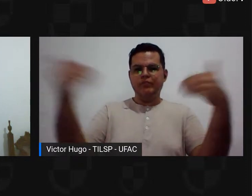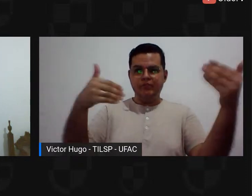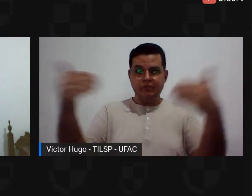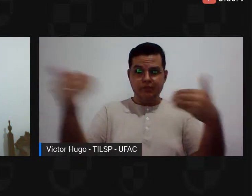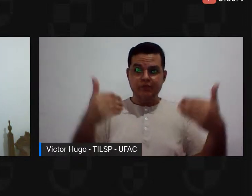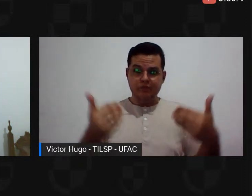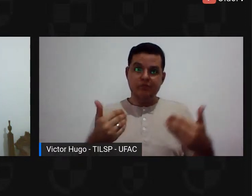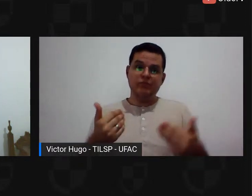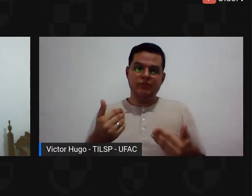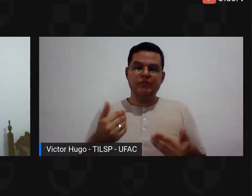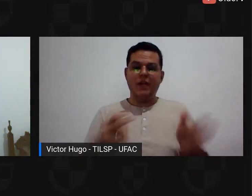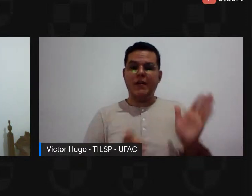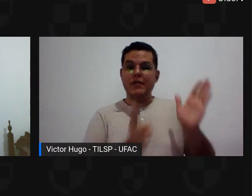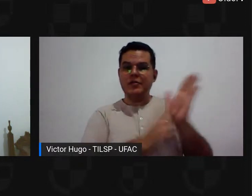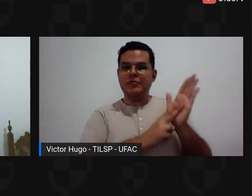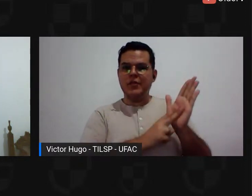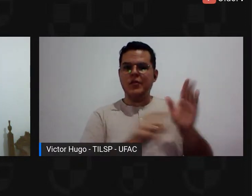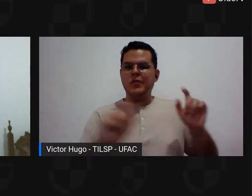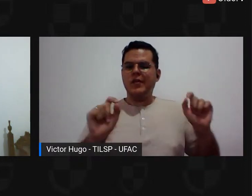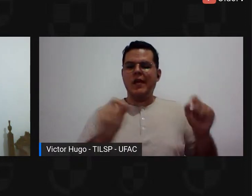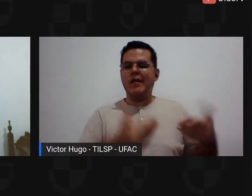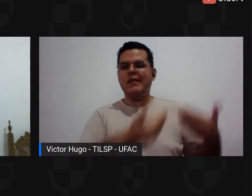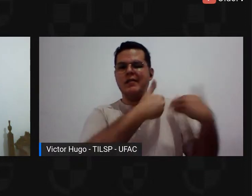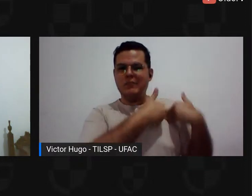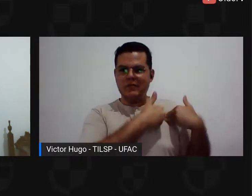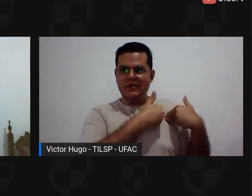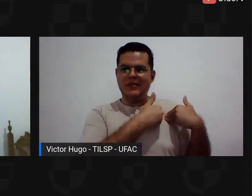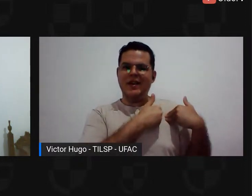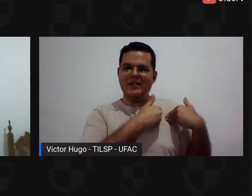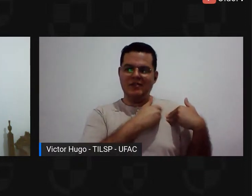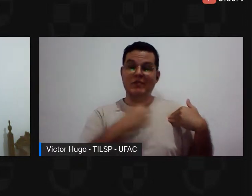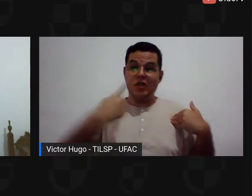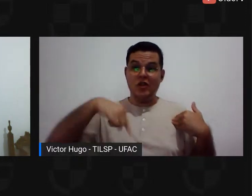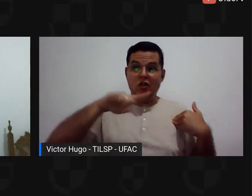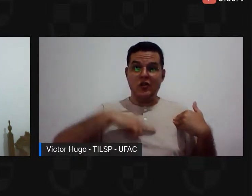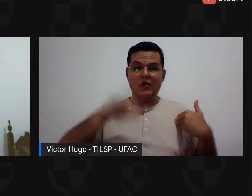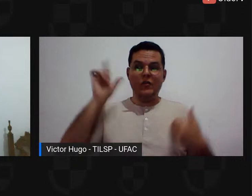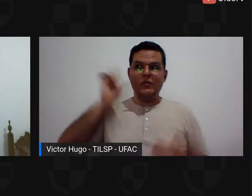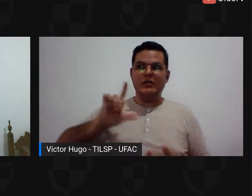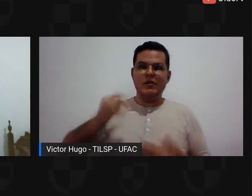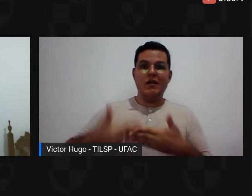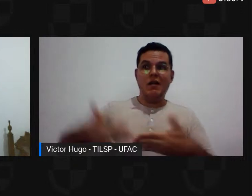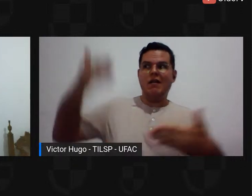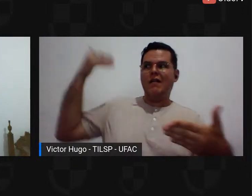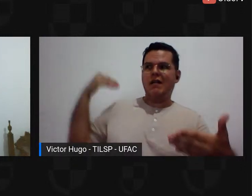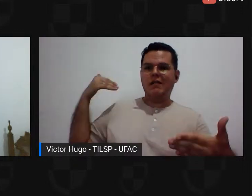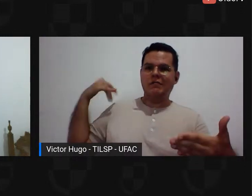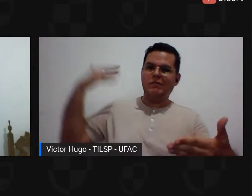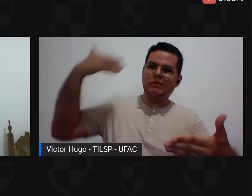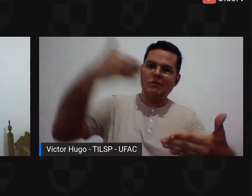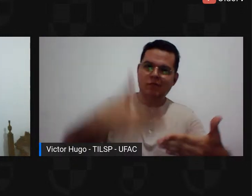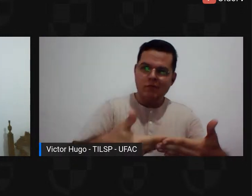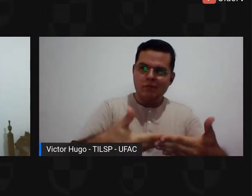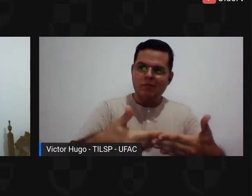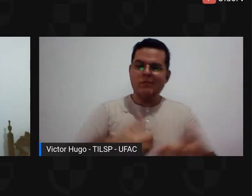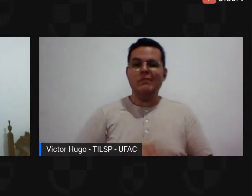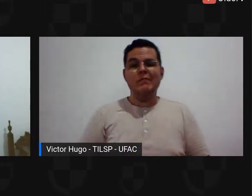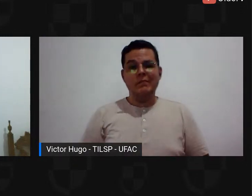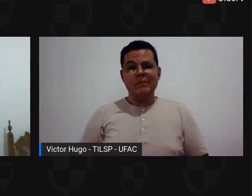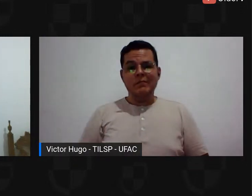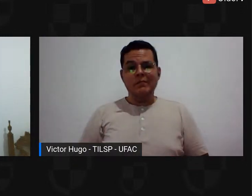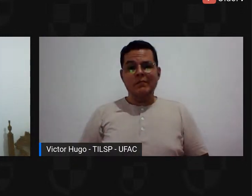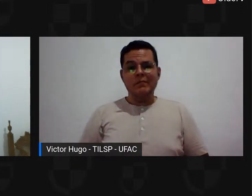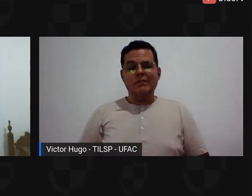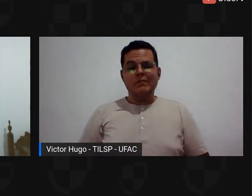essa responsabilidade que nós tivemos logo no início. Eu sou muito grata à universidade por tudo que